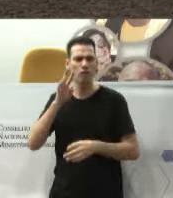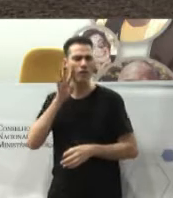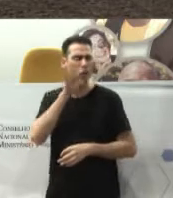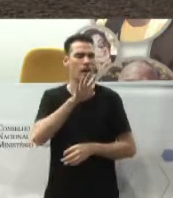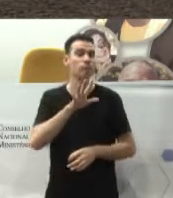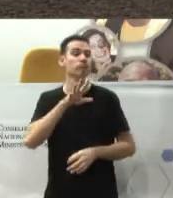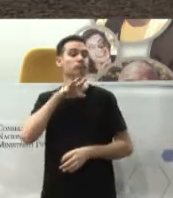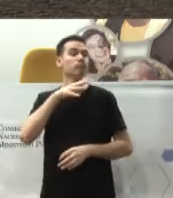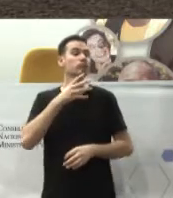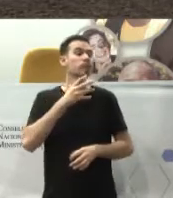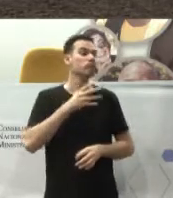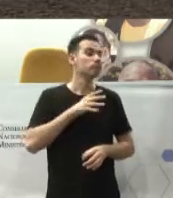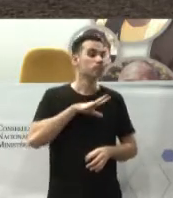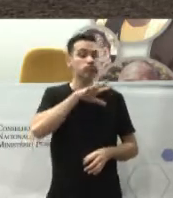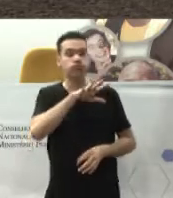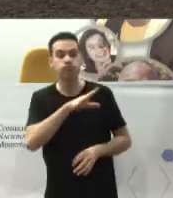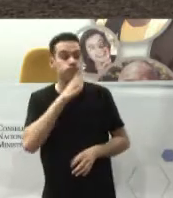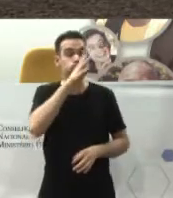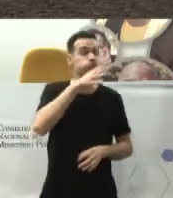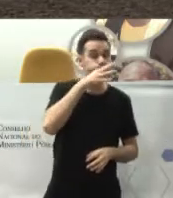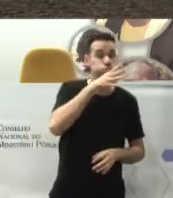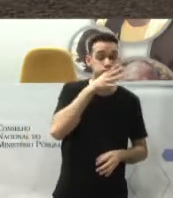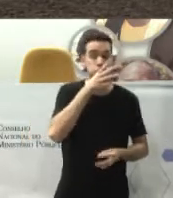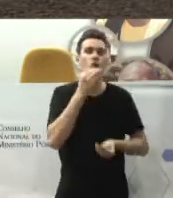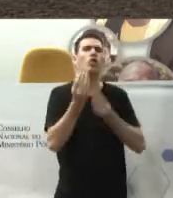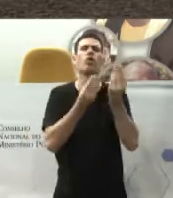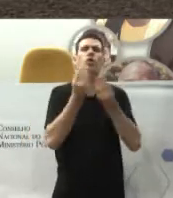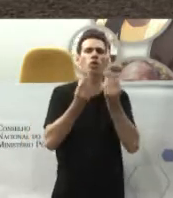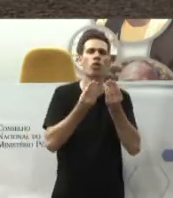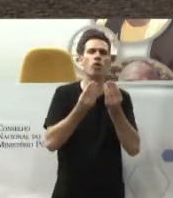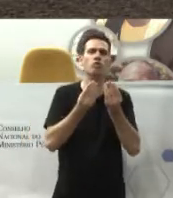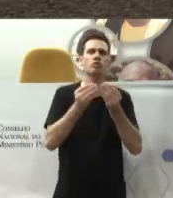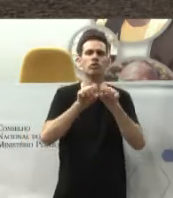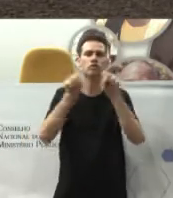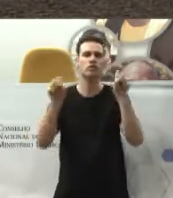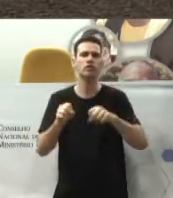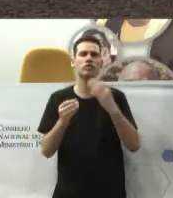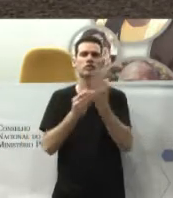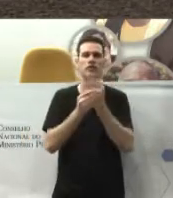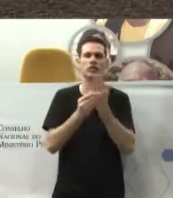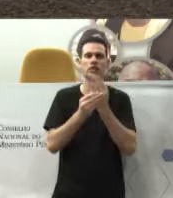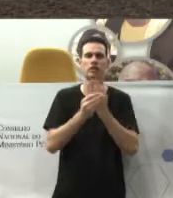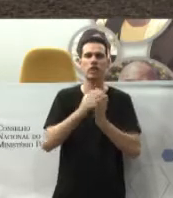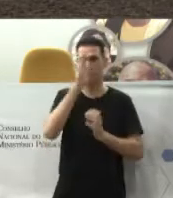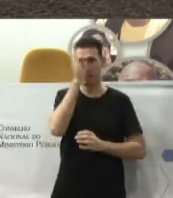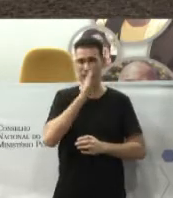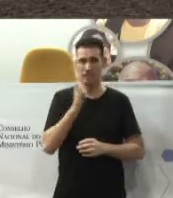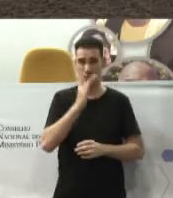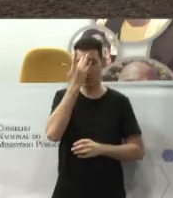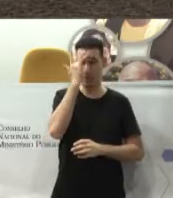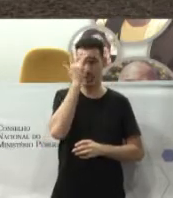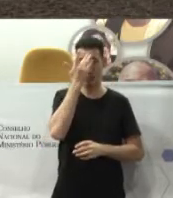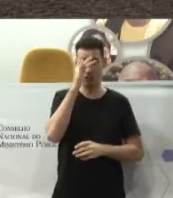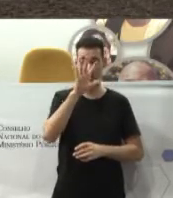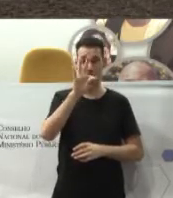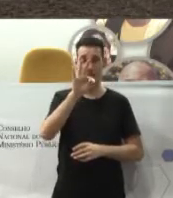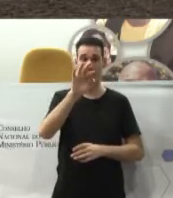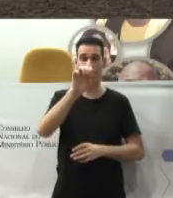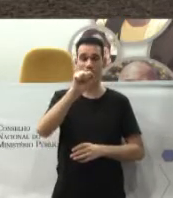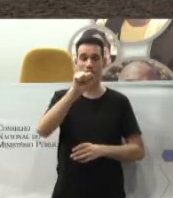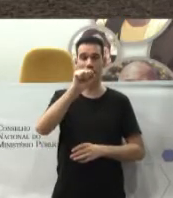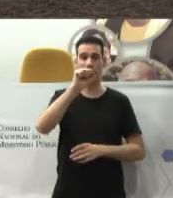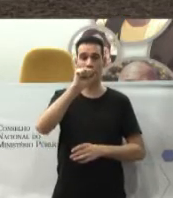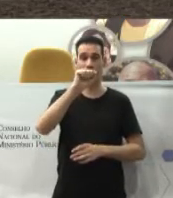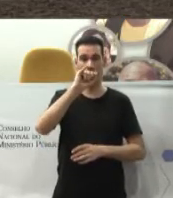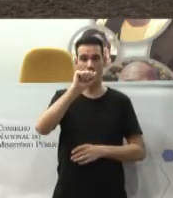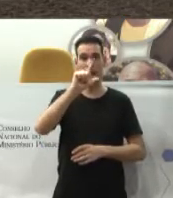sobre saúde. Eles compararam o Brasil, a Índia, a Tailândia, a Nigéria e a